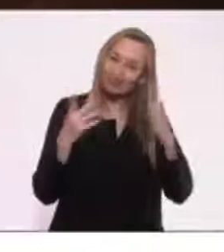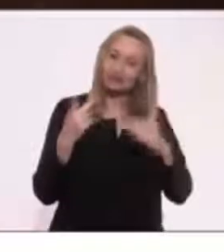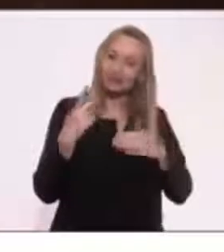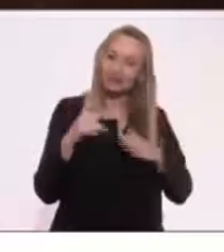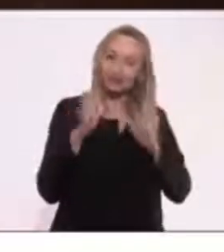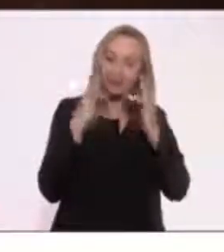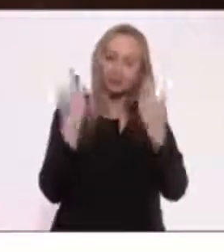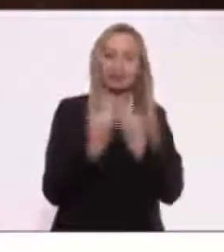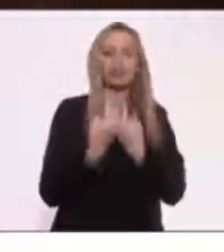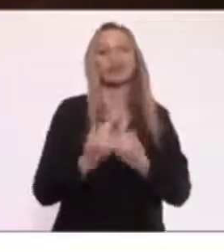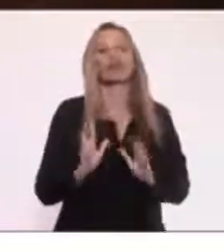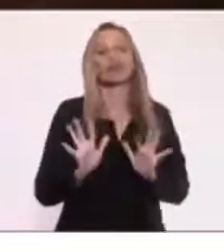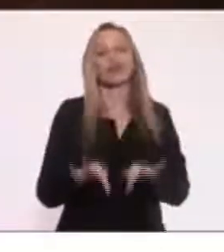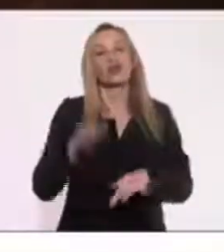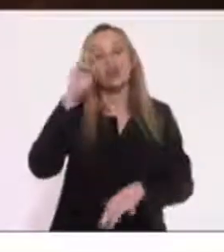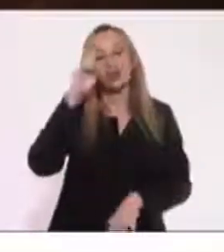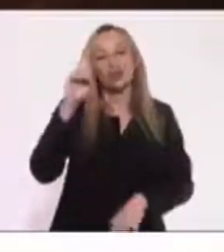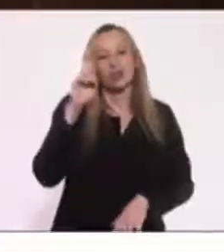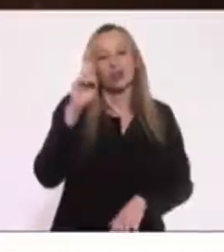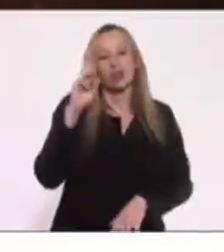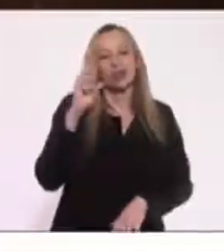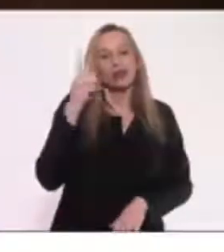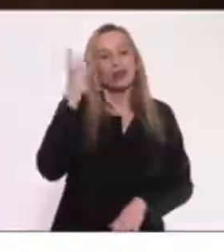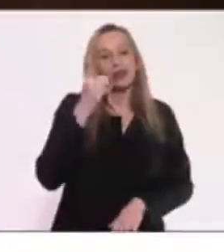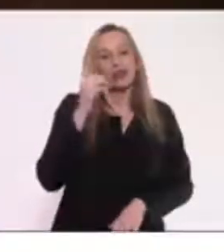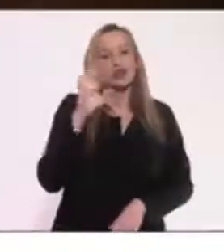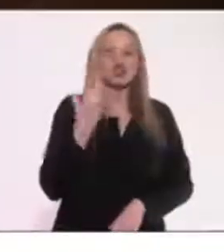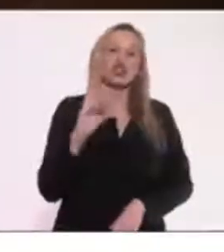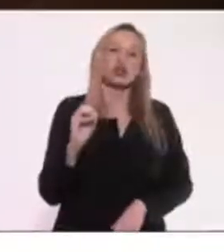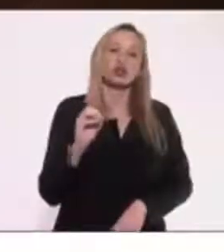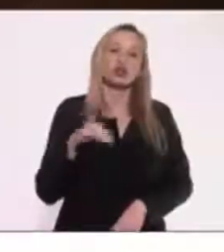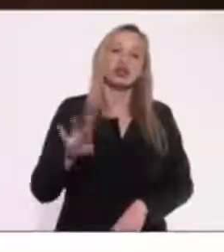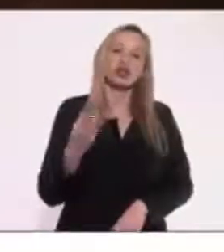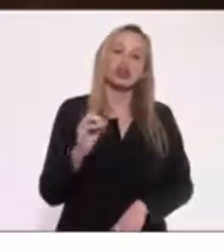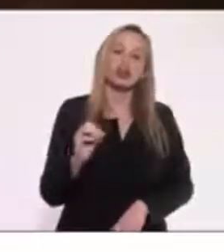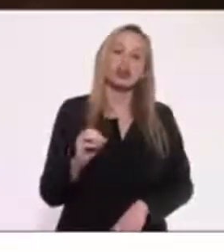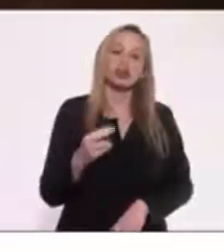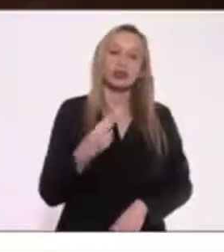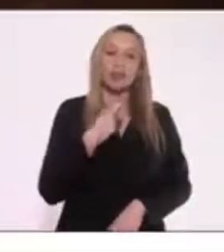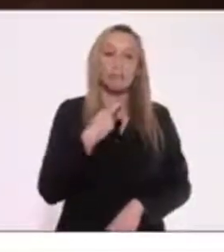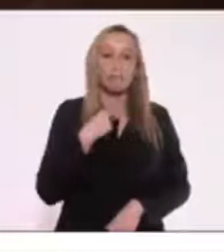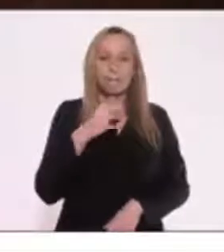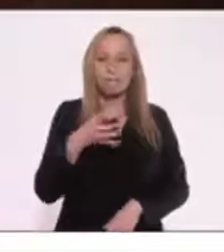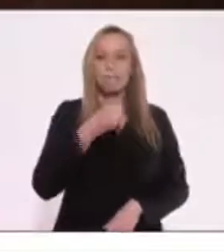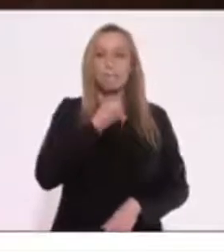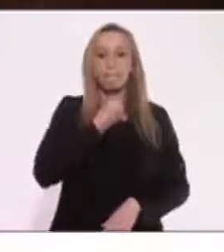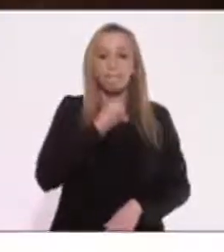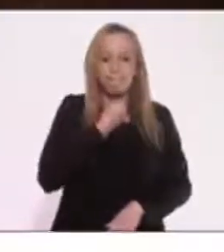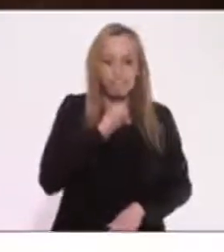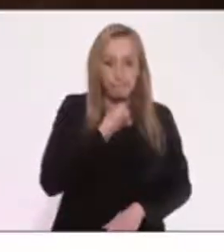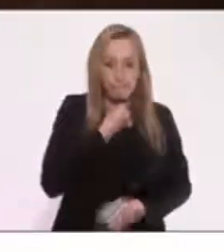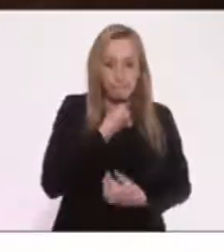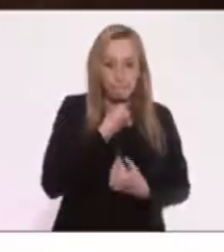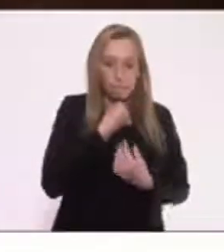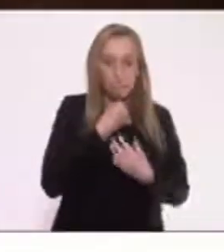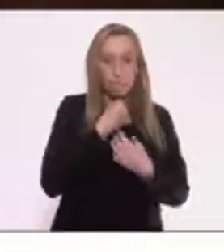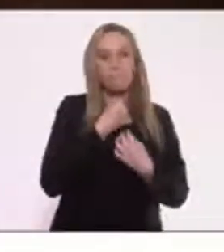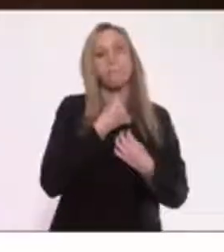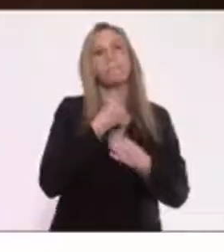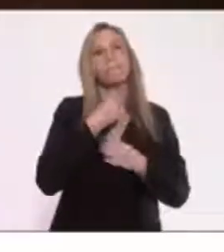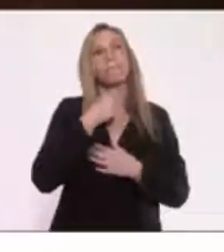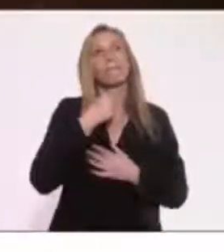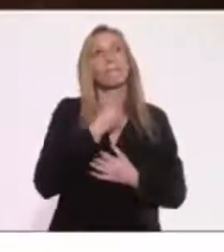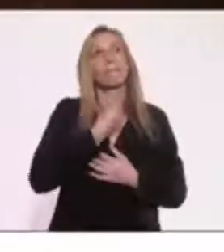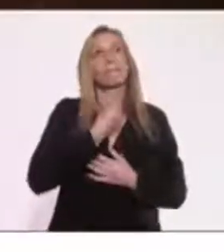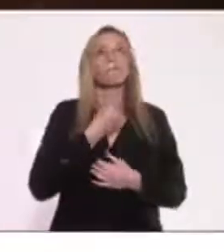suas famílias. Quero, para terminar, deputado Chico Machado, aqui não posso me calar, me silenciar quanto a um